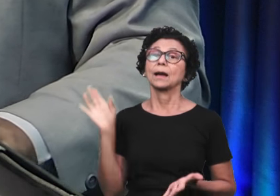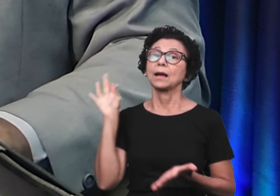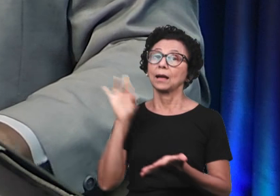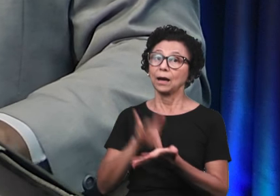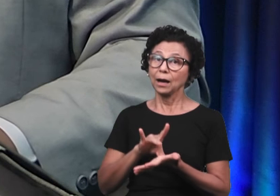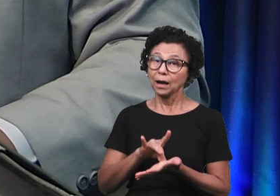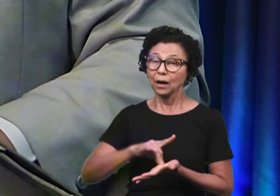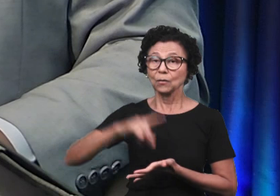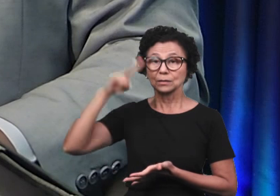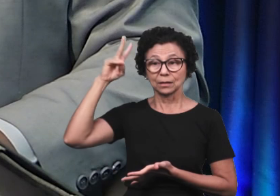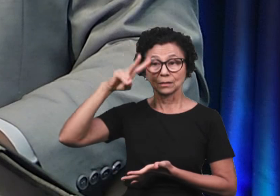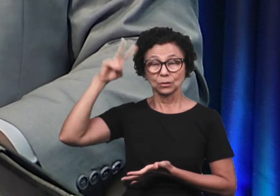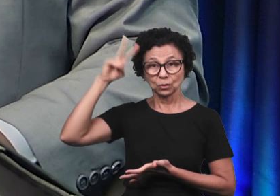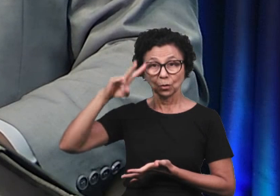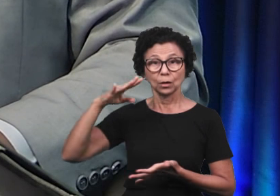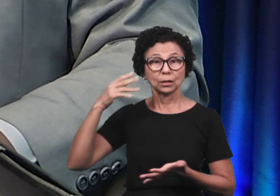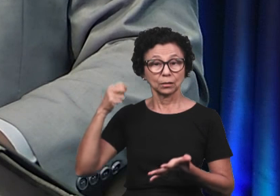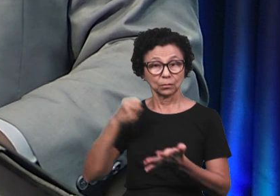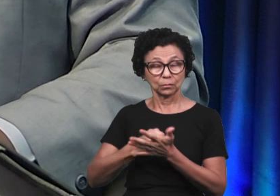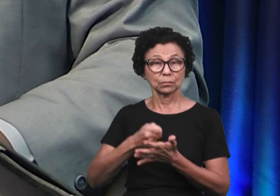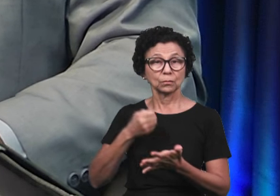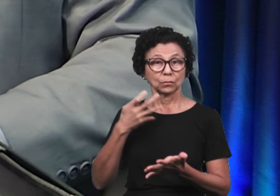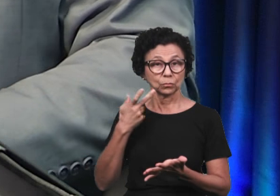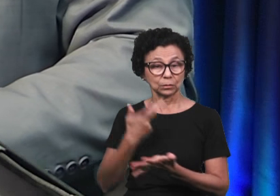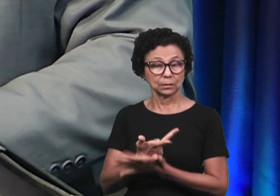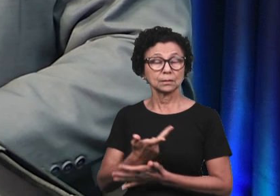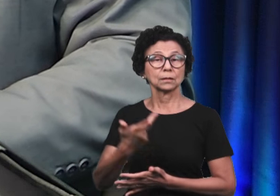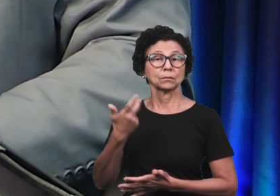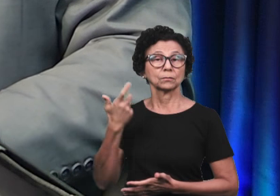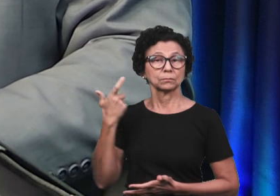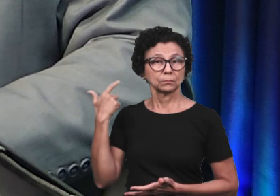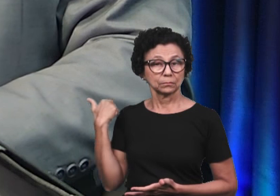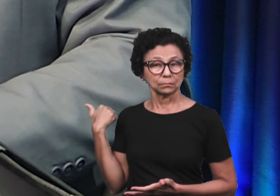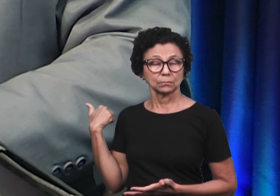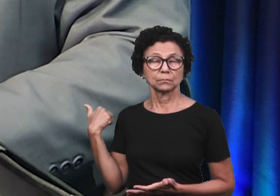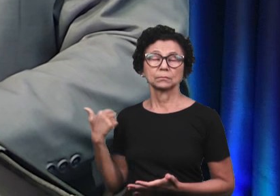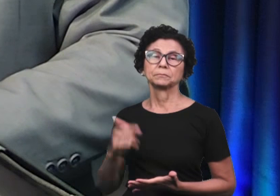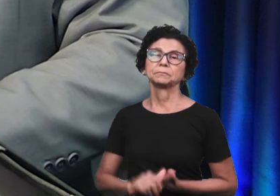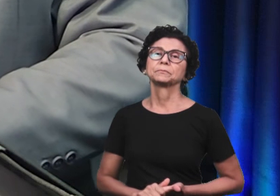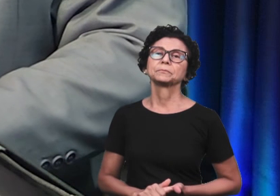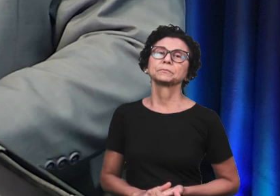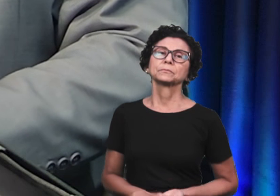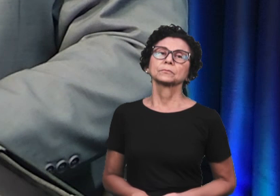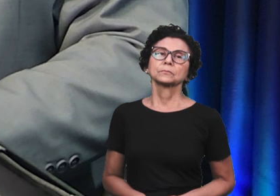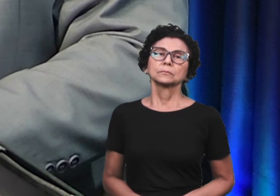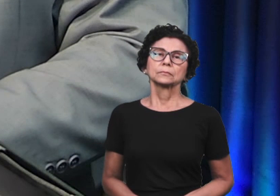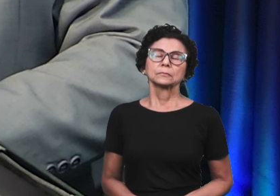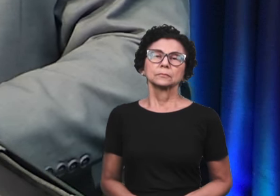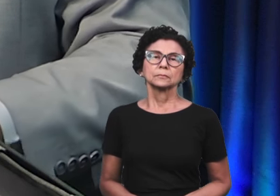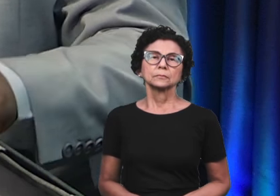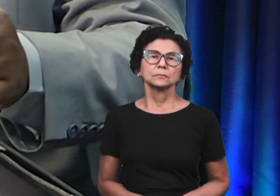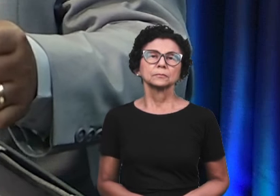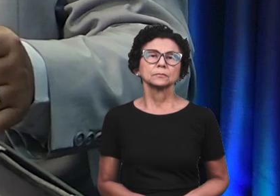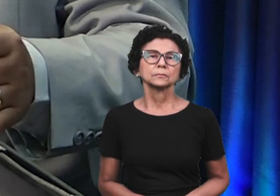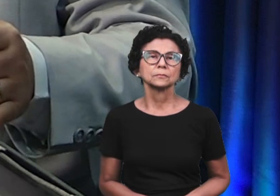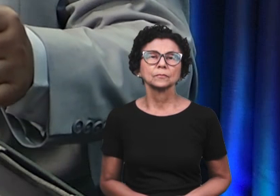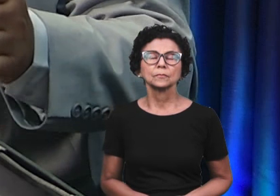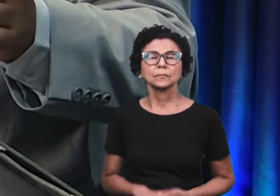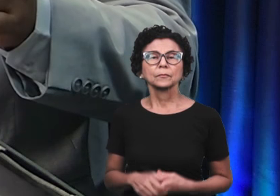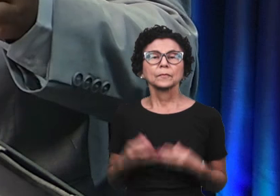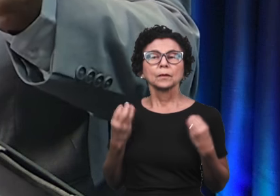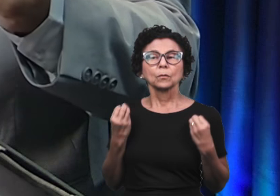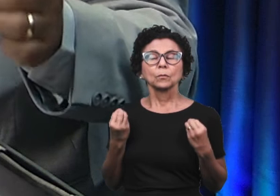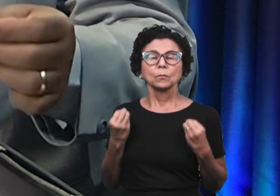que realmente aconteceu, né? Então a história né, de Maria Madalena e como o Senhor